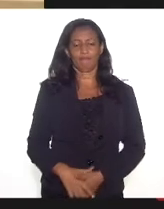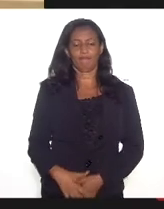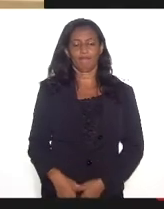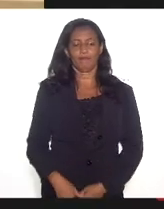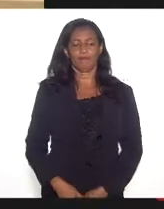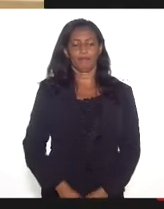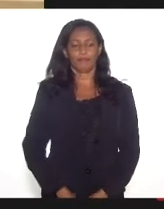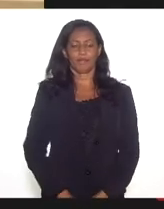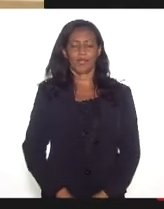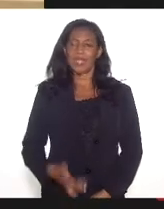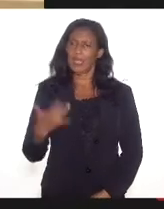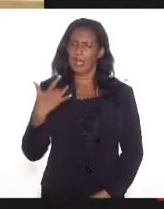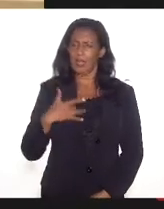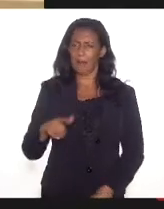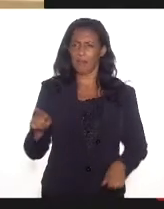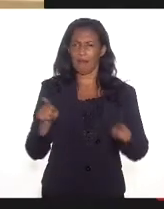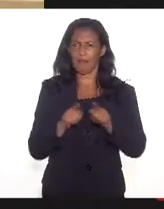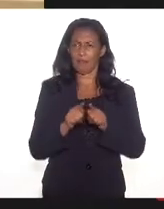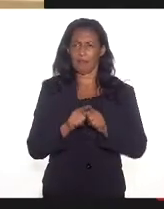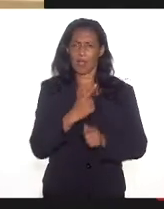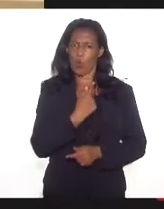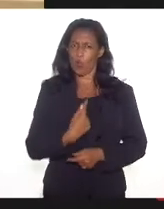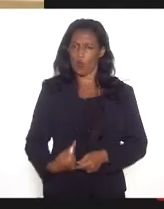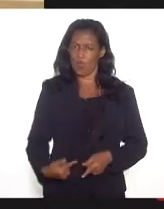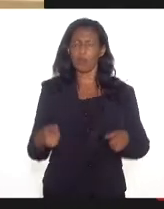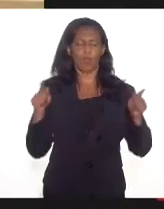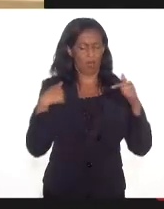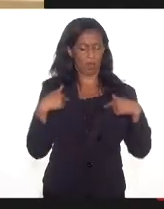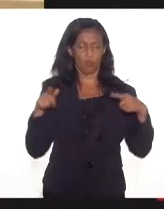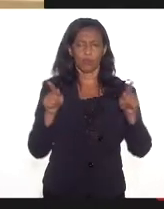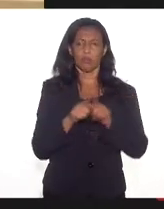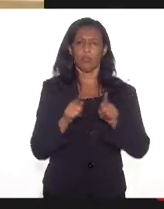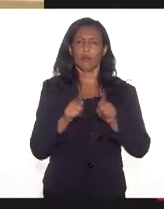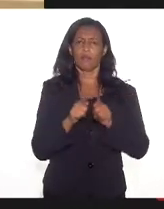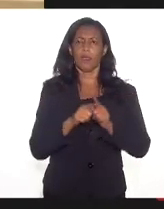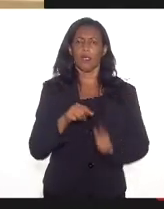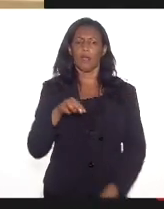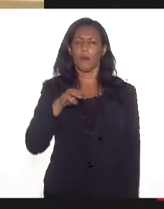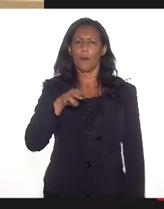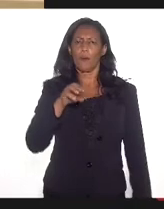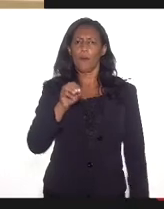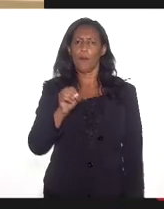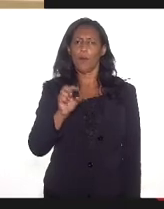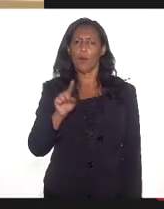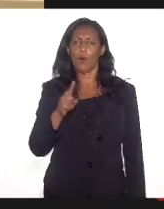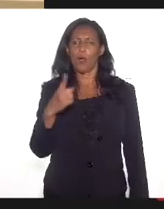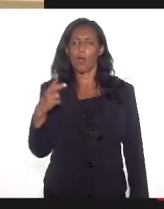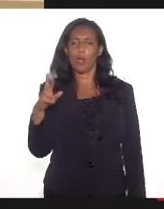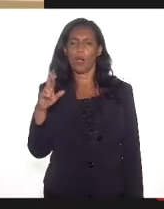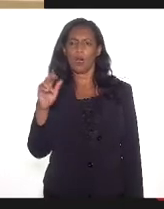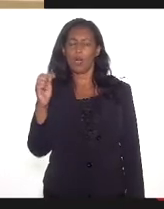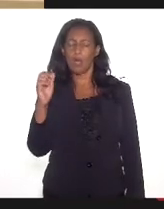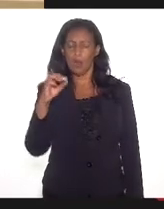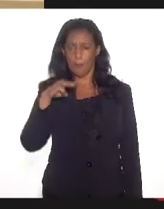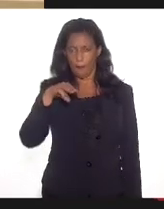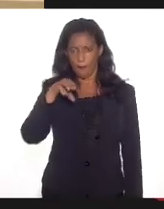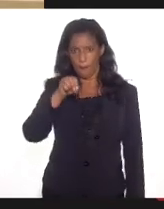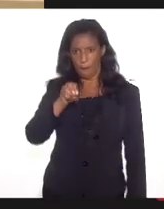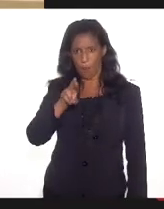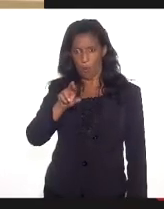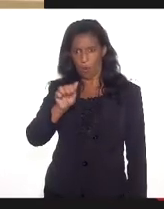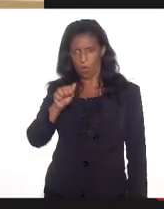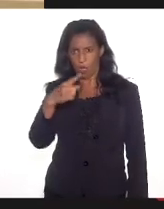repúdio que a senhora fez ao governador vou repudiar também ao Morão que disse que é aí vice